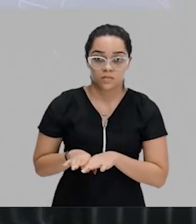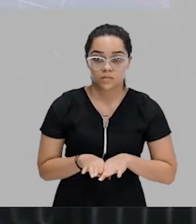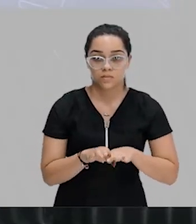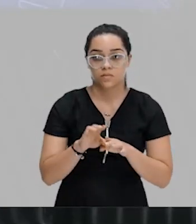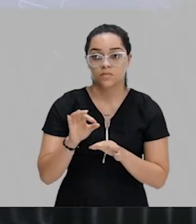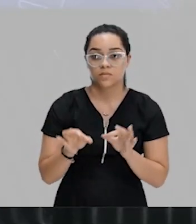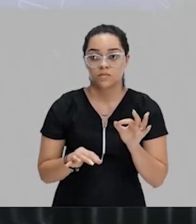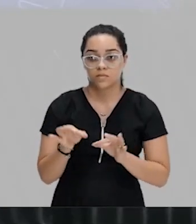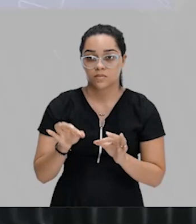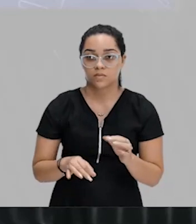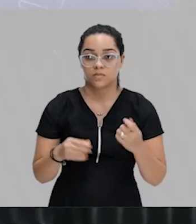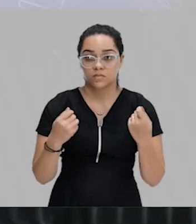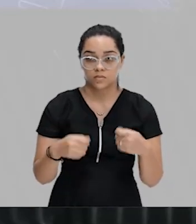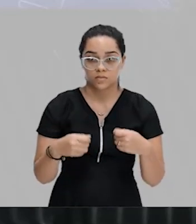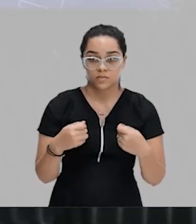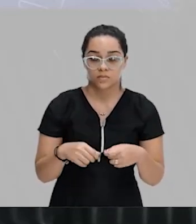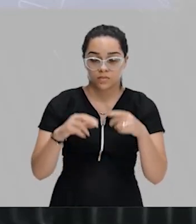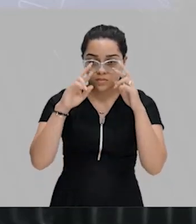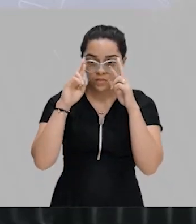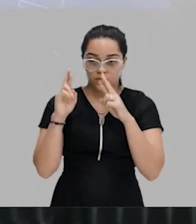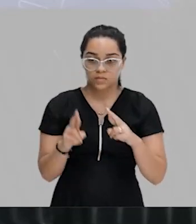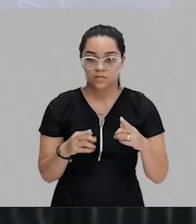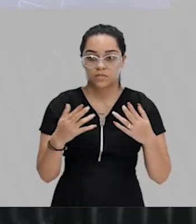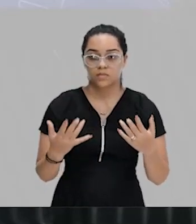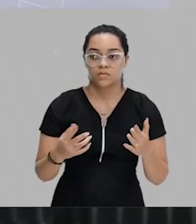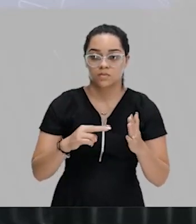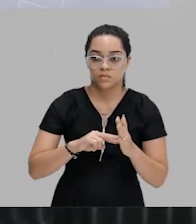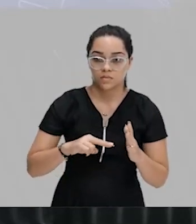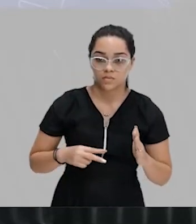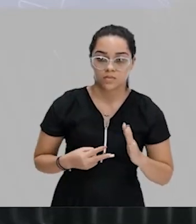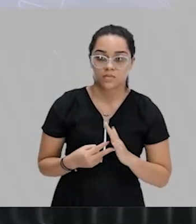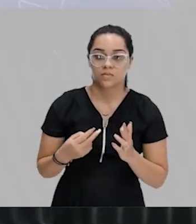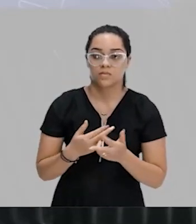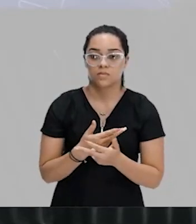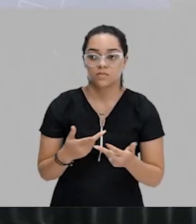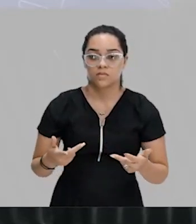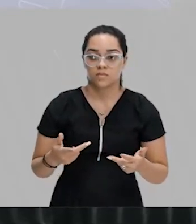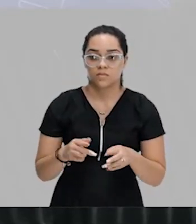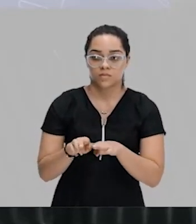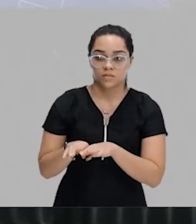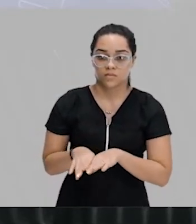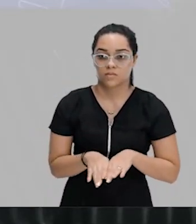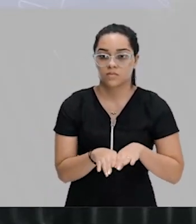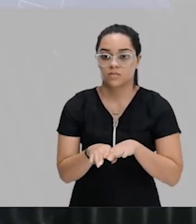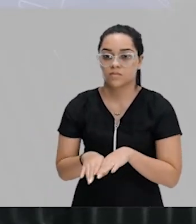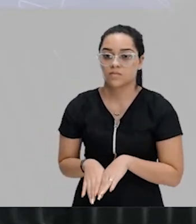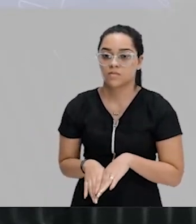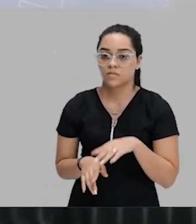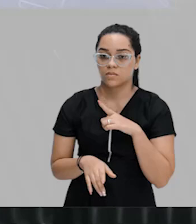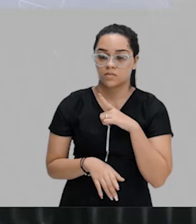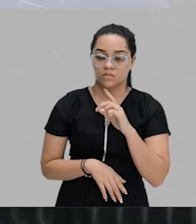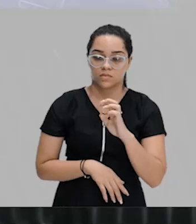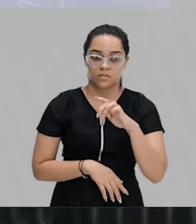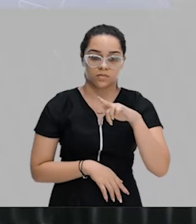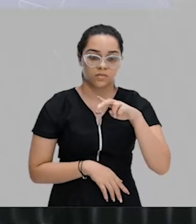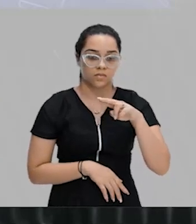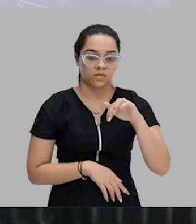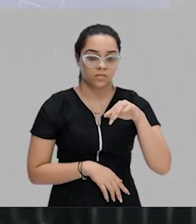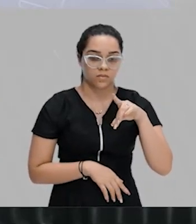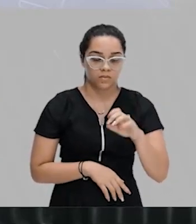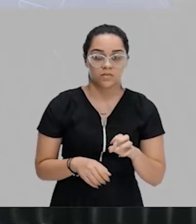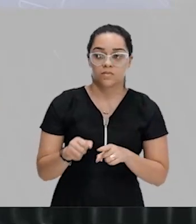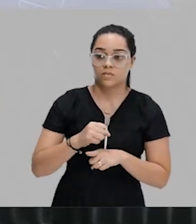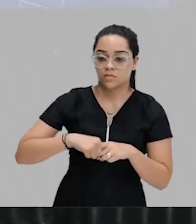e precisamos, evidentemente, respeitar. Quer dizer, os partidários da igualdade jurídica, da equidade social,